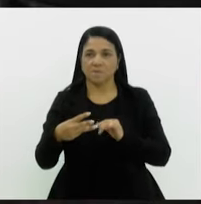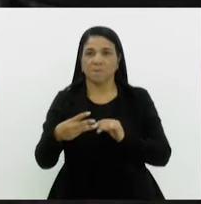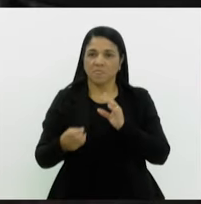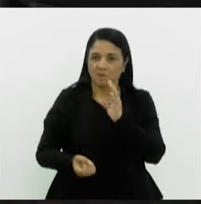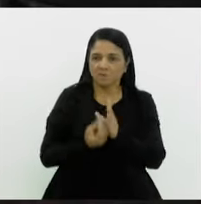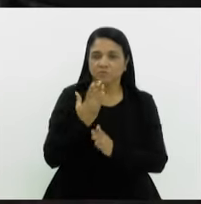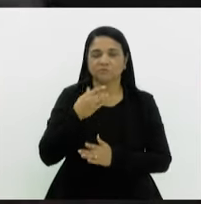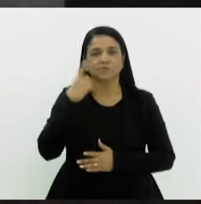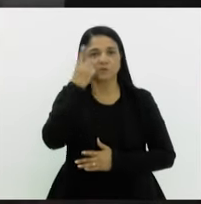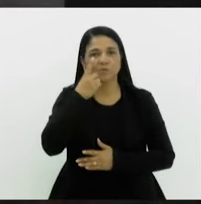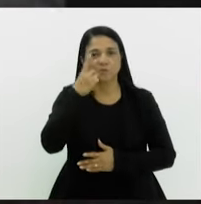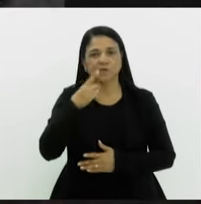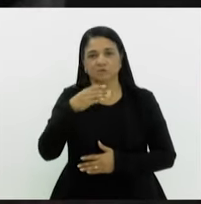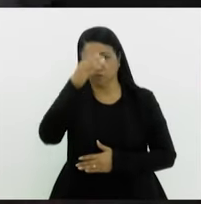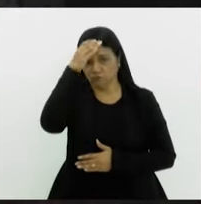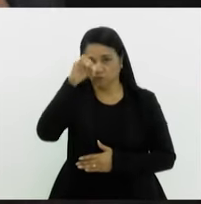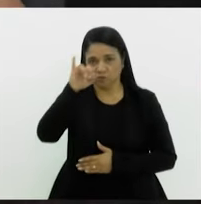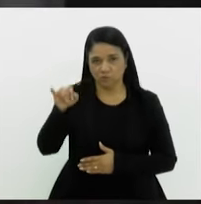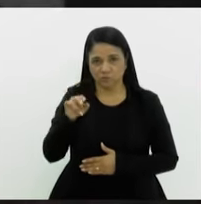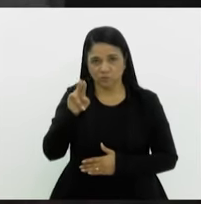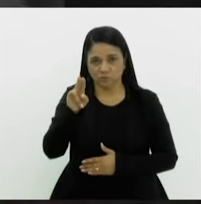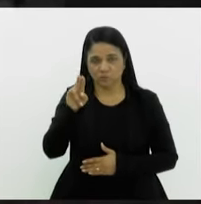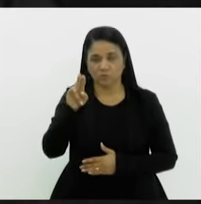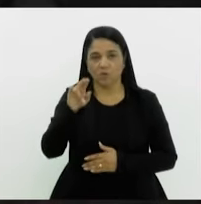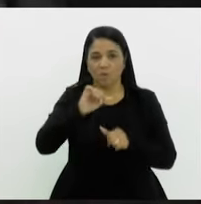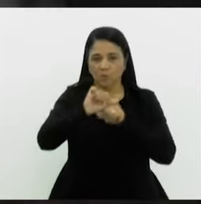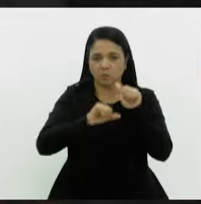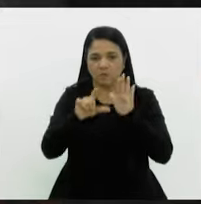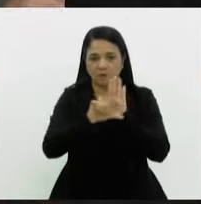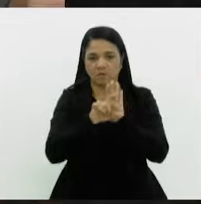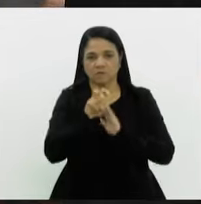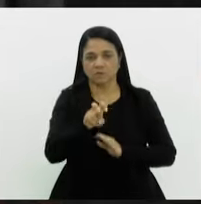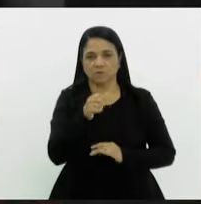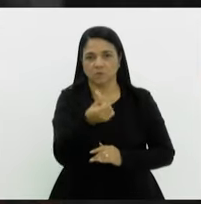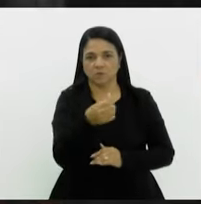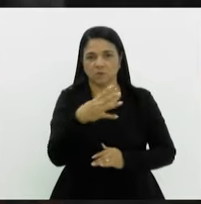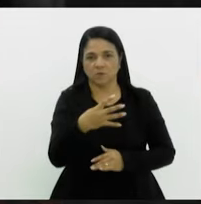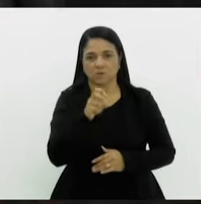de autoria da deputada Tia Ju, que altera a lei número